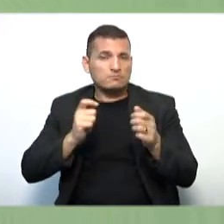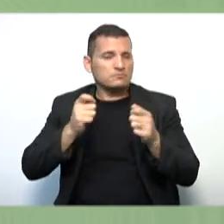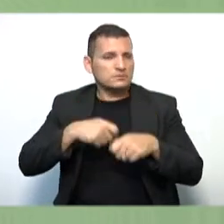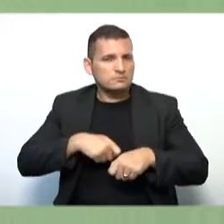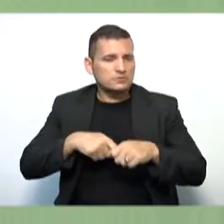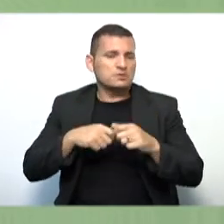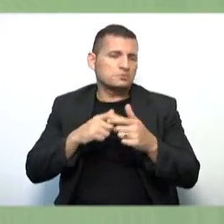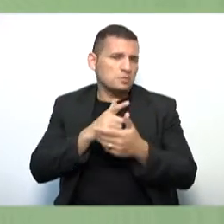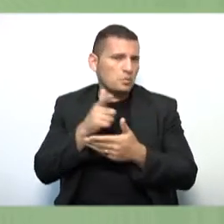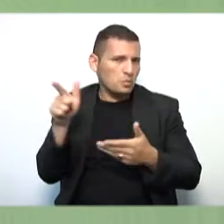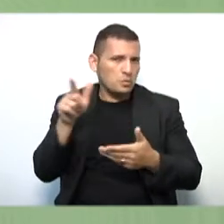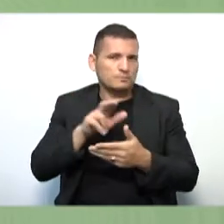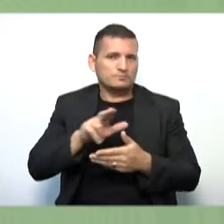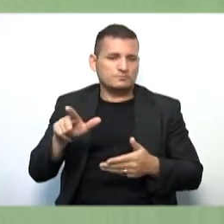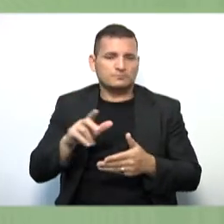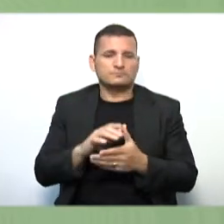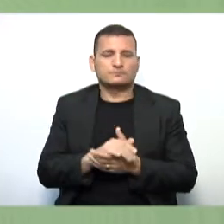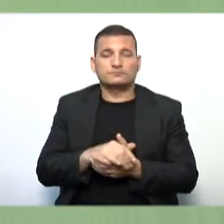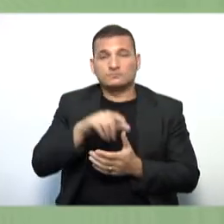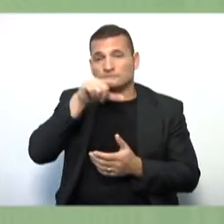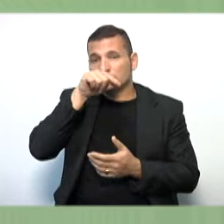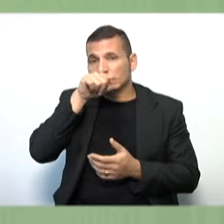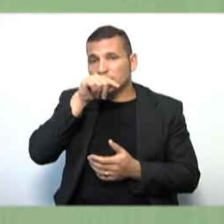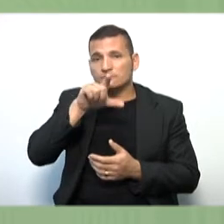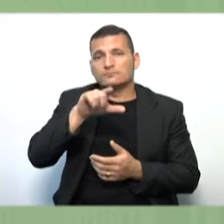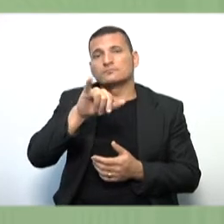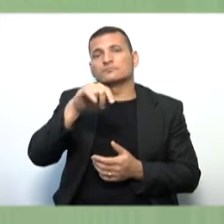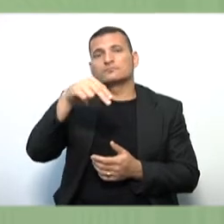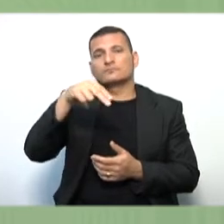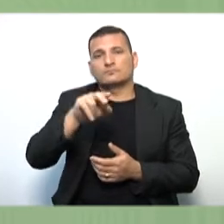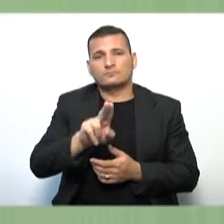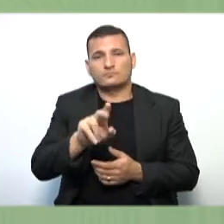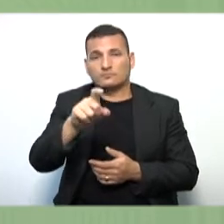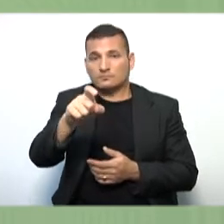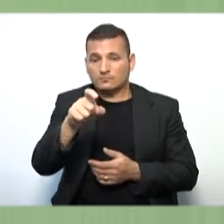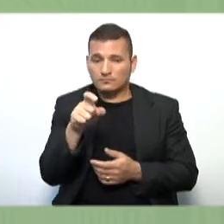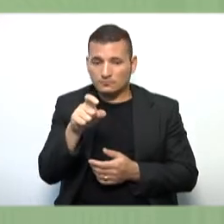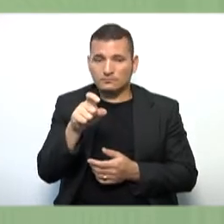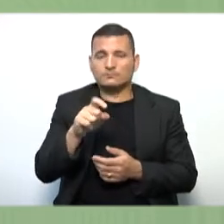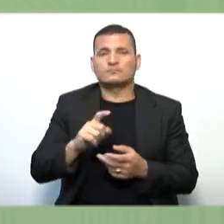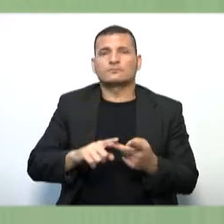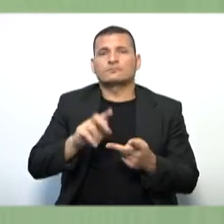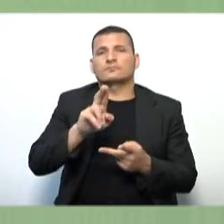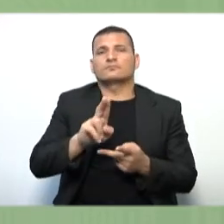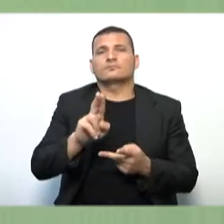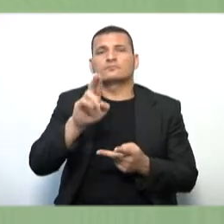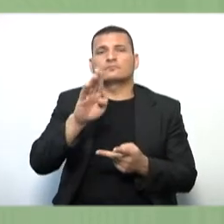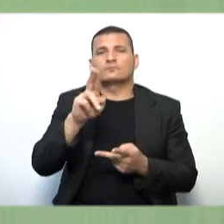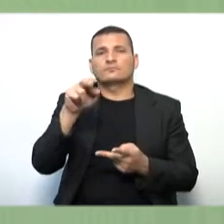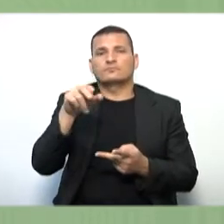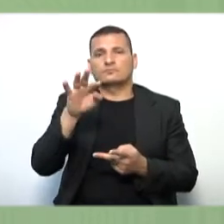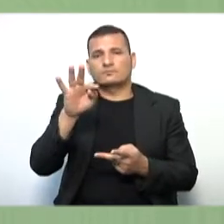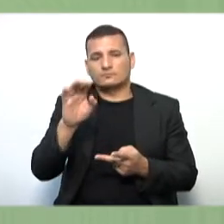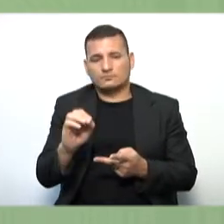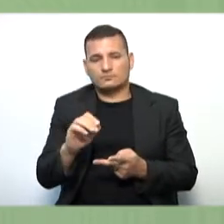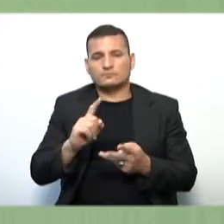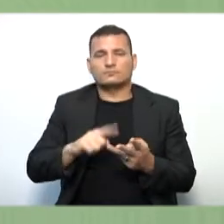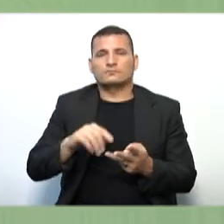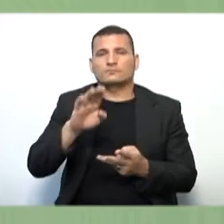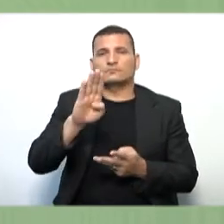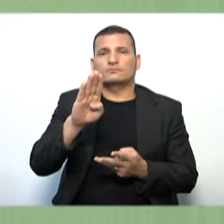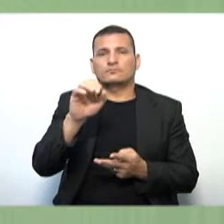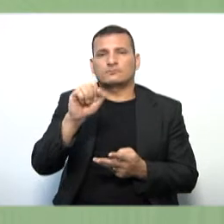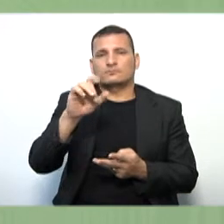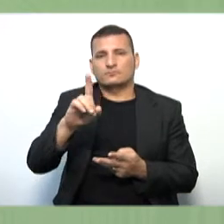mais. Linux, referência em software livre, Ubuntu, que é uma variação, BSD